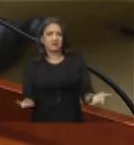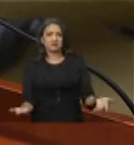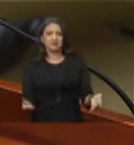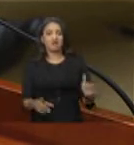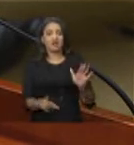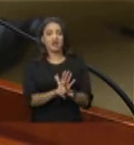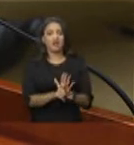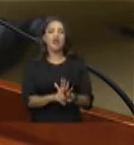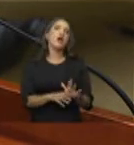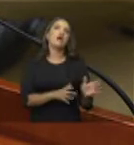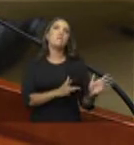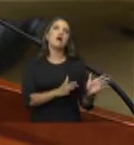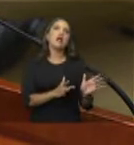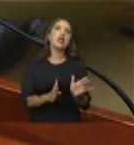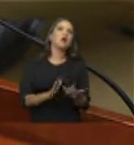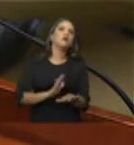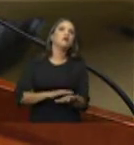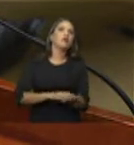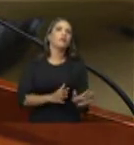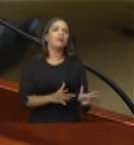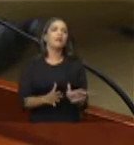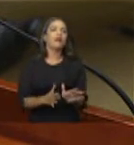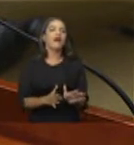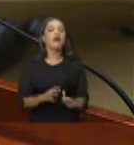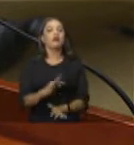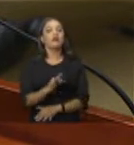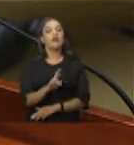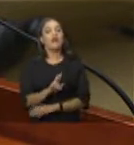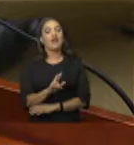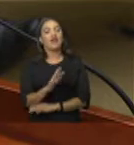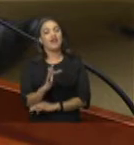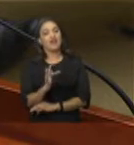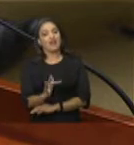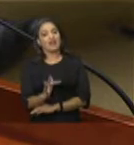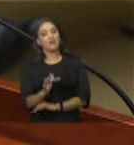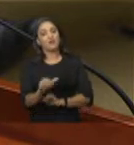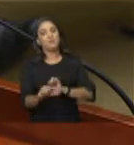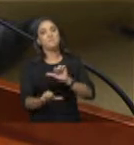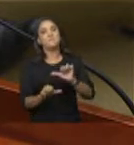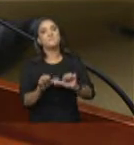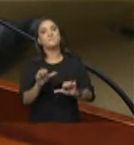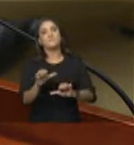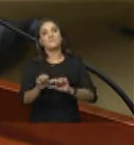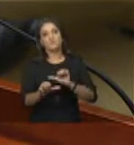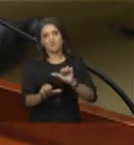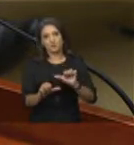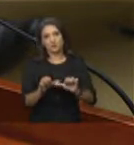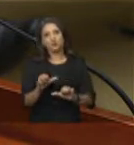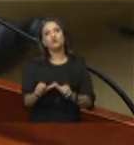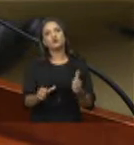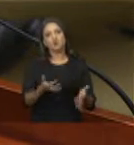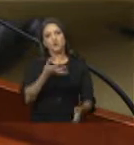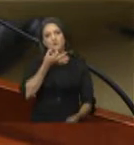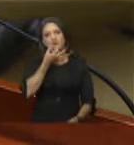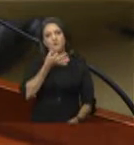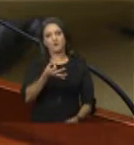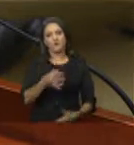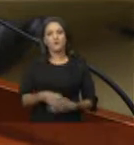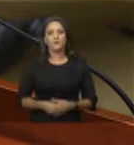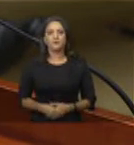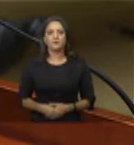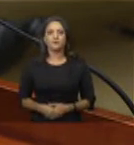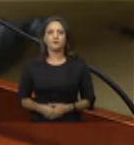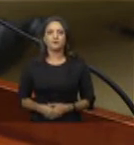pouco tempo depois o Tribunal Regional Federal mudaria a sua posição bom então